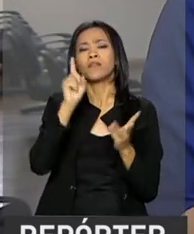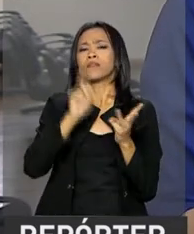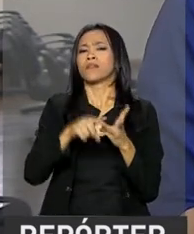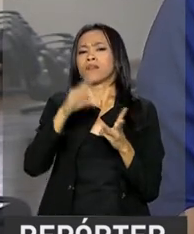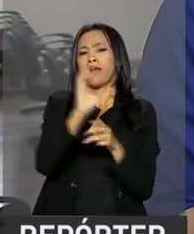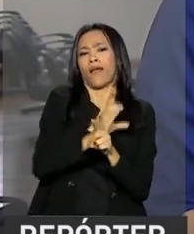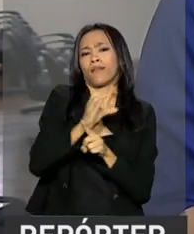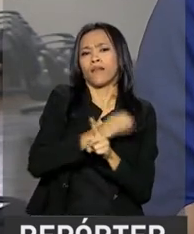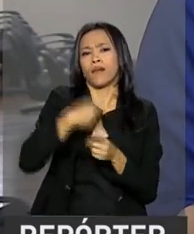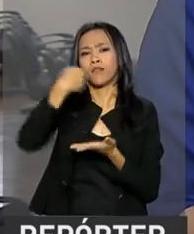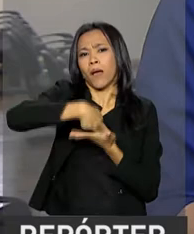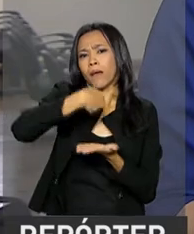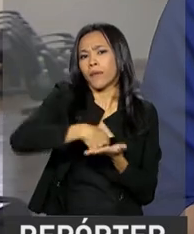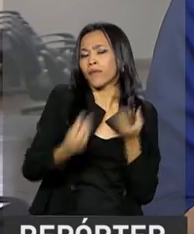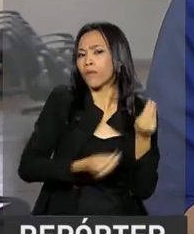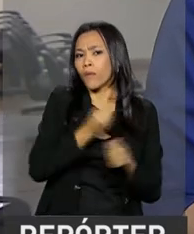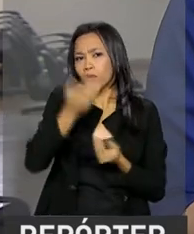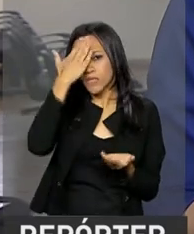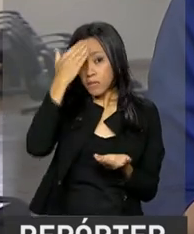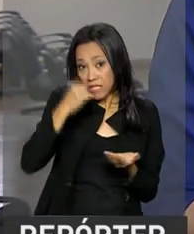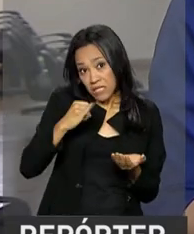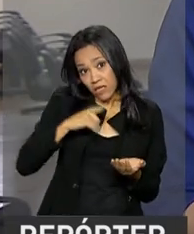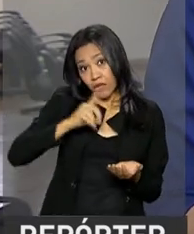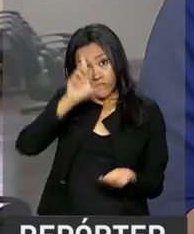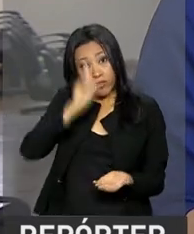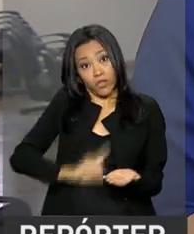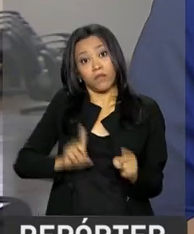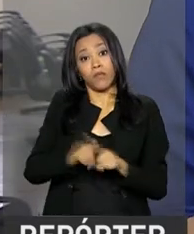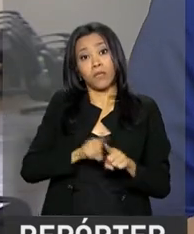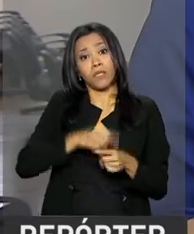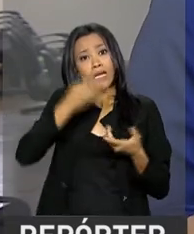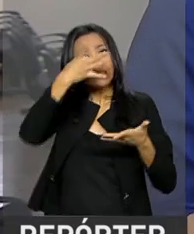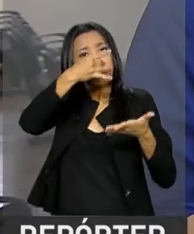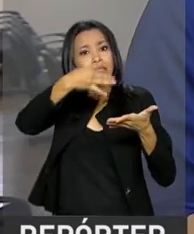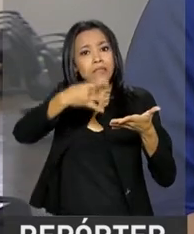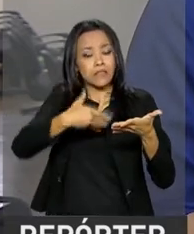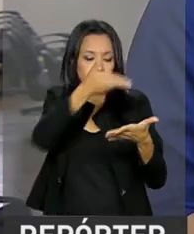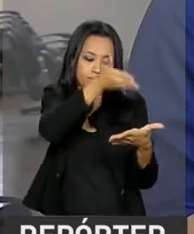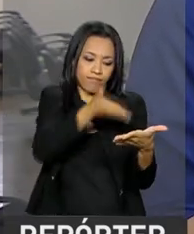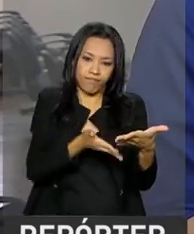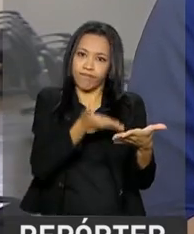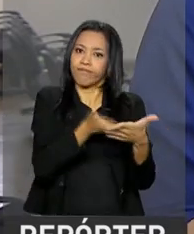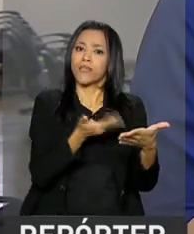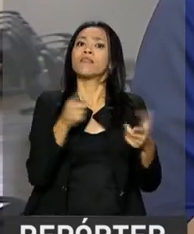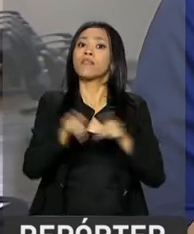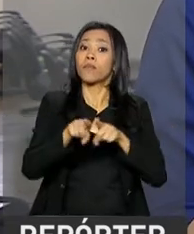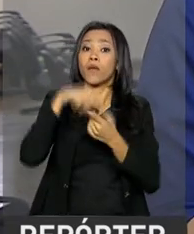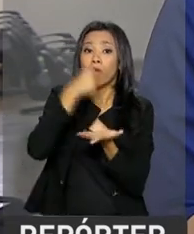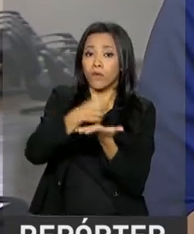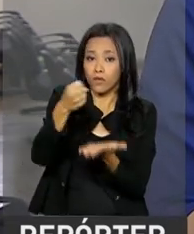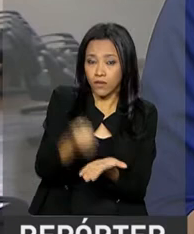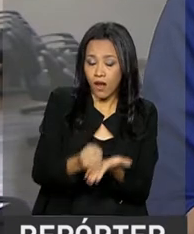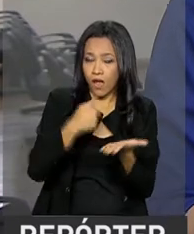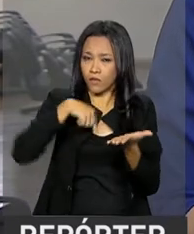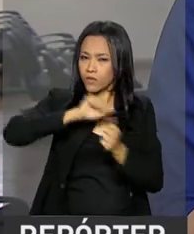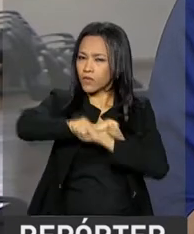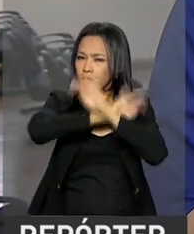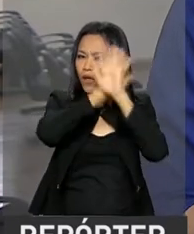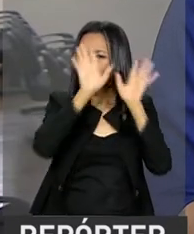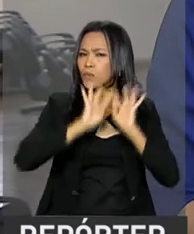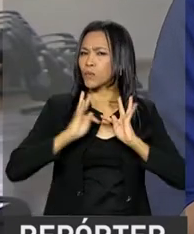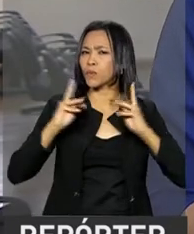se o trabalhador tem direito ao benefício na opção consulta de contratos aparecem todos os